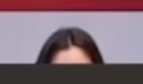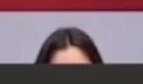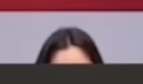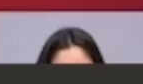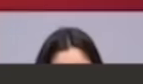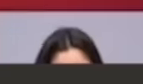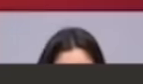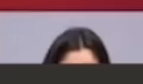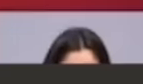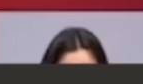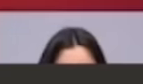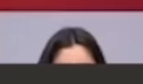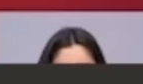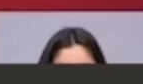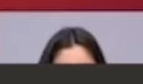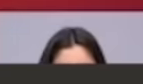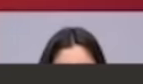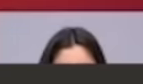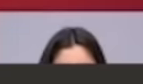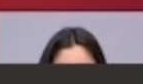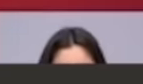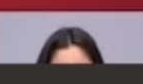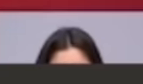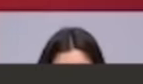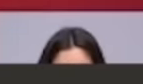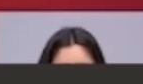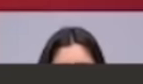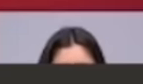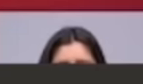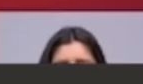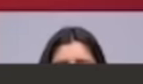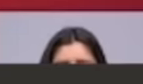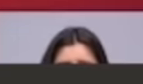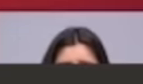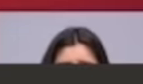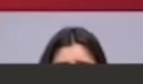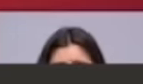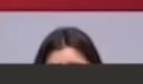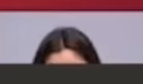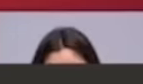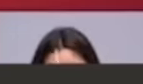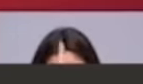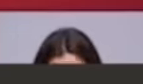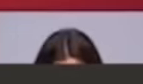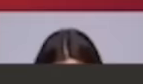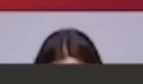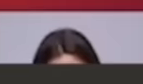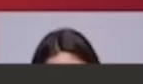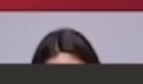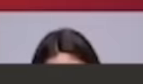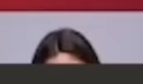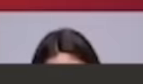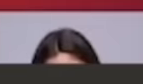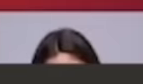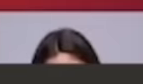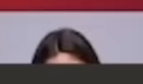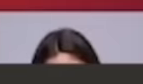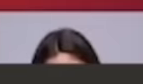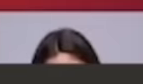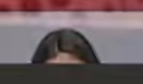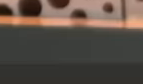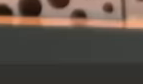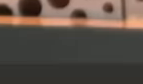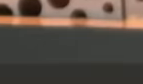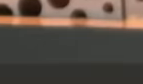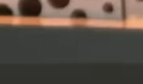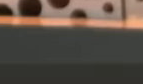Palácio do Planalto e ocuparam parte do Legislativo